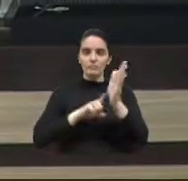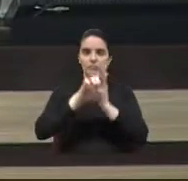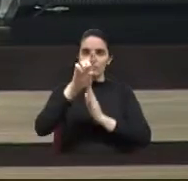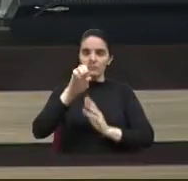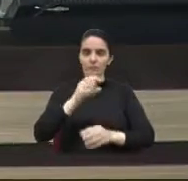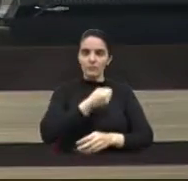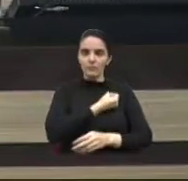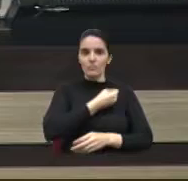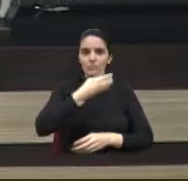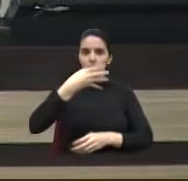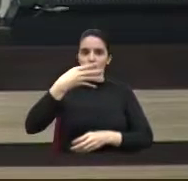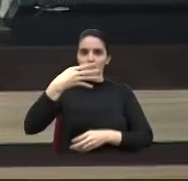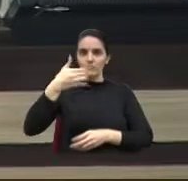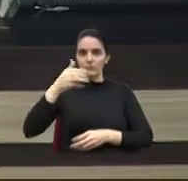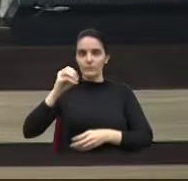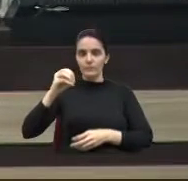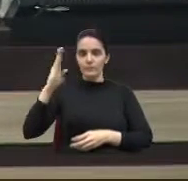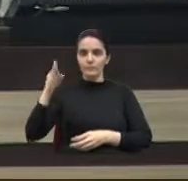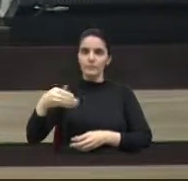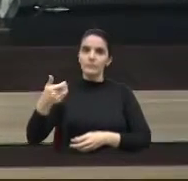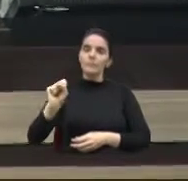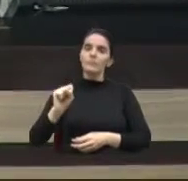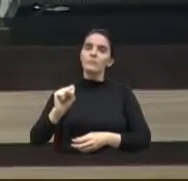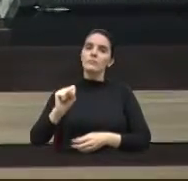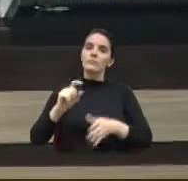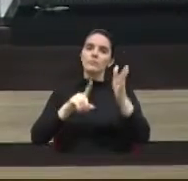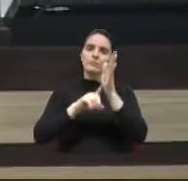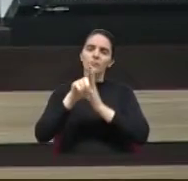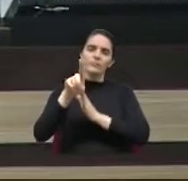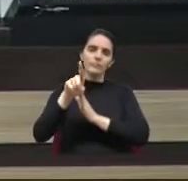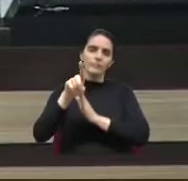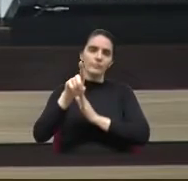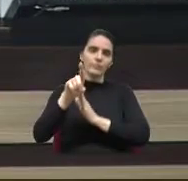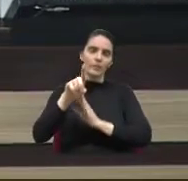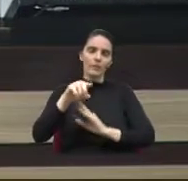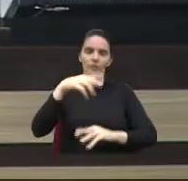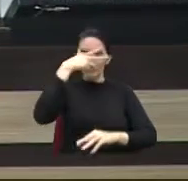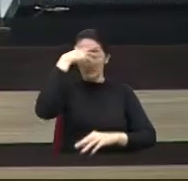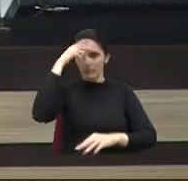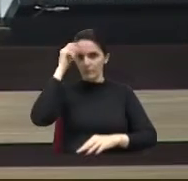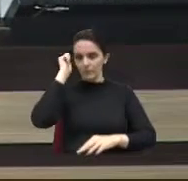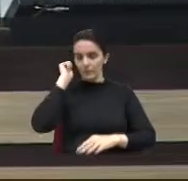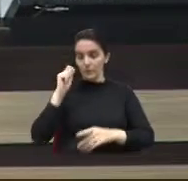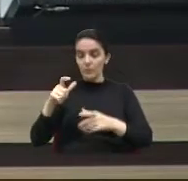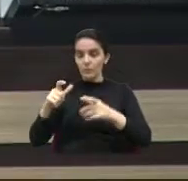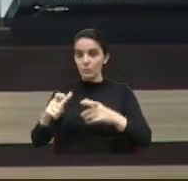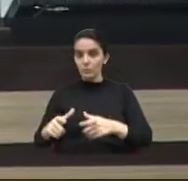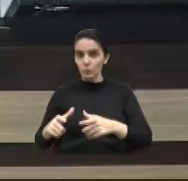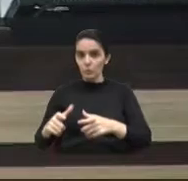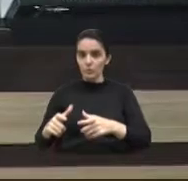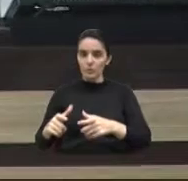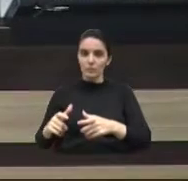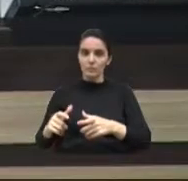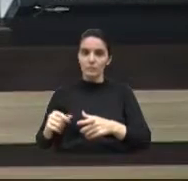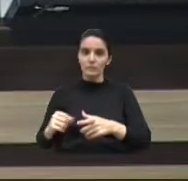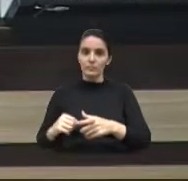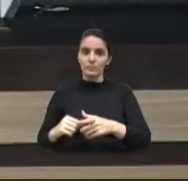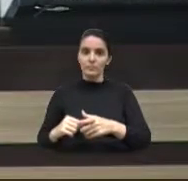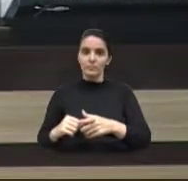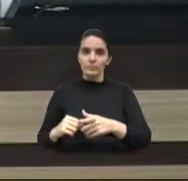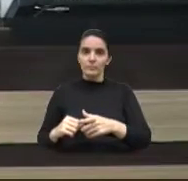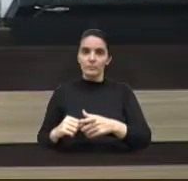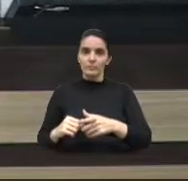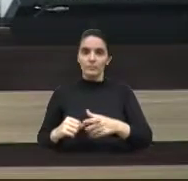Requerimento número 410, 2018. Requer informações ao Poder Executivo sobre o local de descartes de chapas